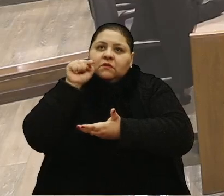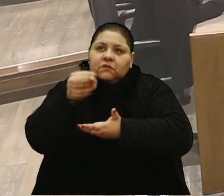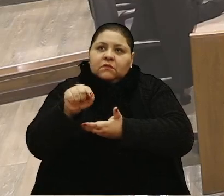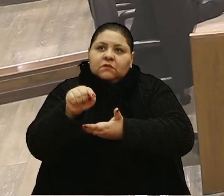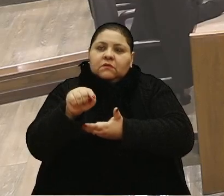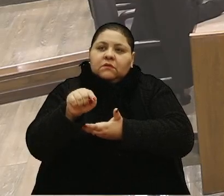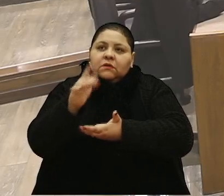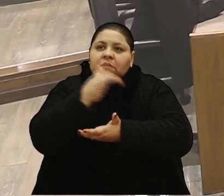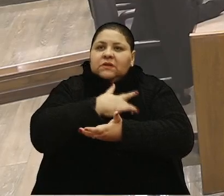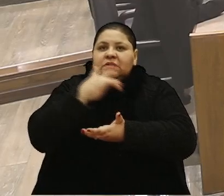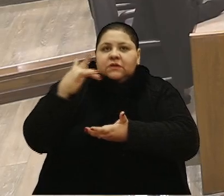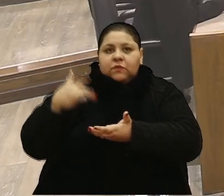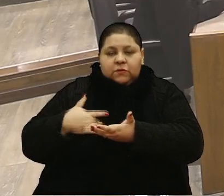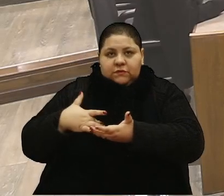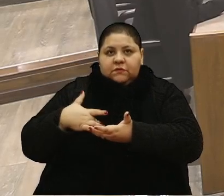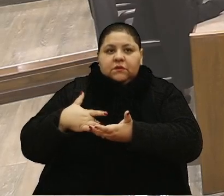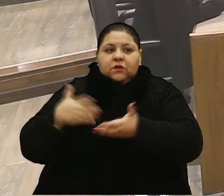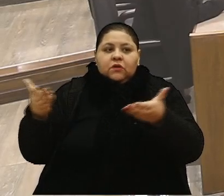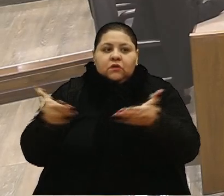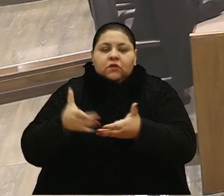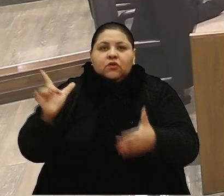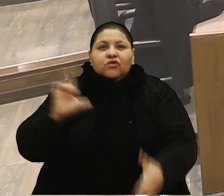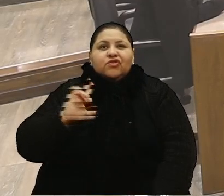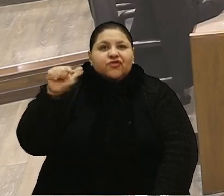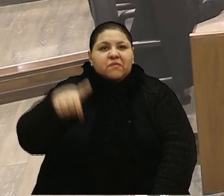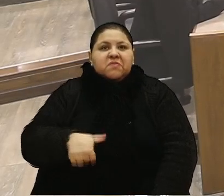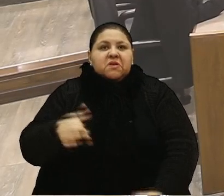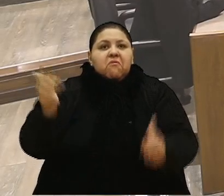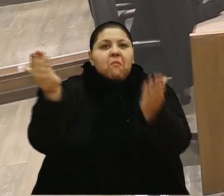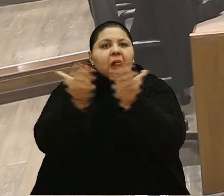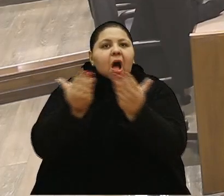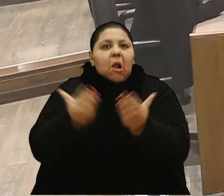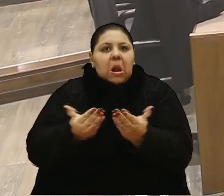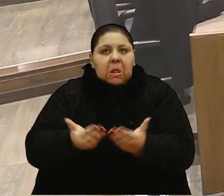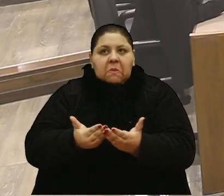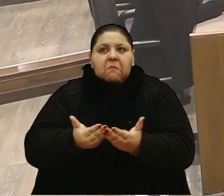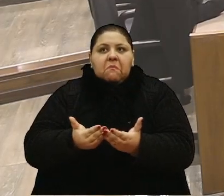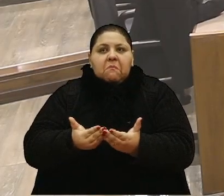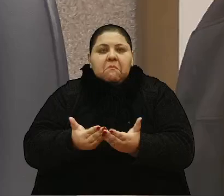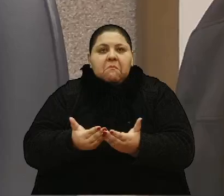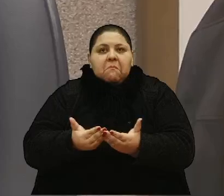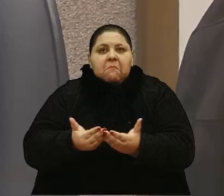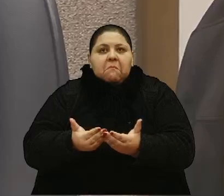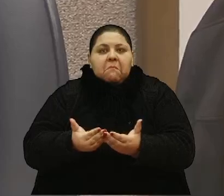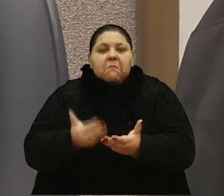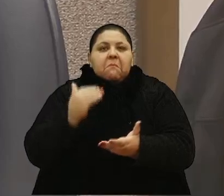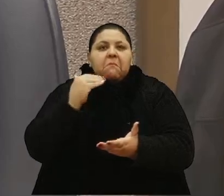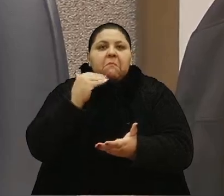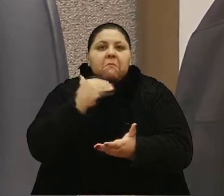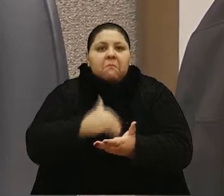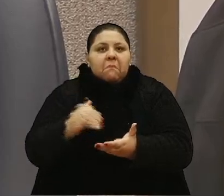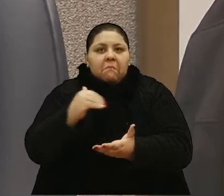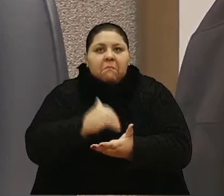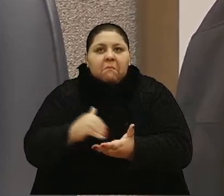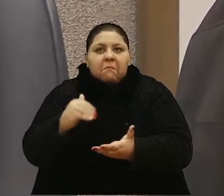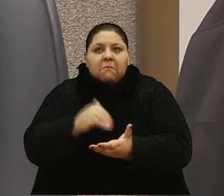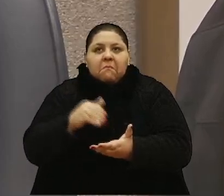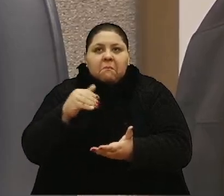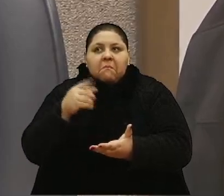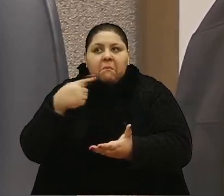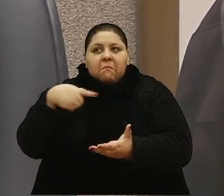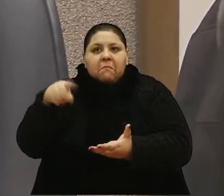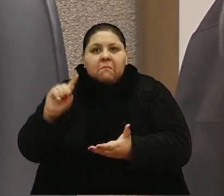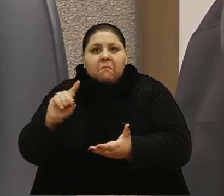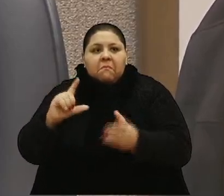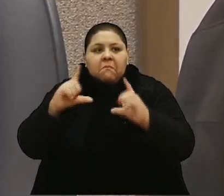questões da saúde, não é? Uhum. E hoje nós tivemos aqui uma aula prestada pelo secretário. Da ida a Brasília, do